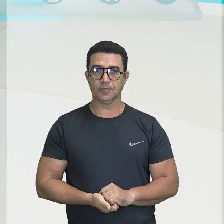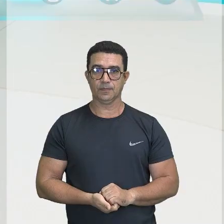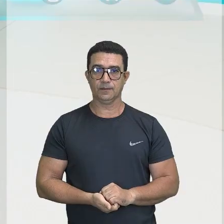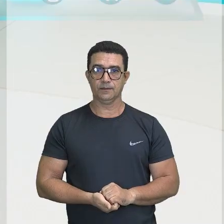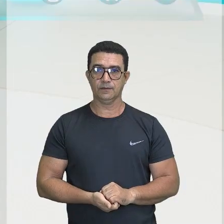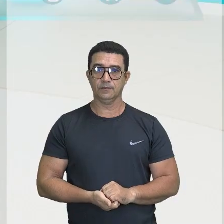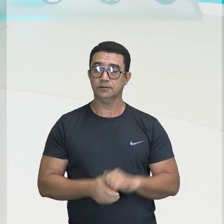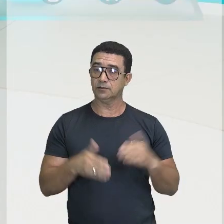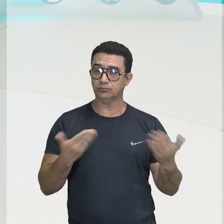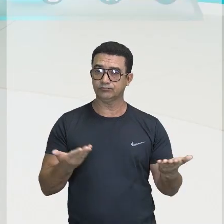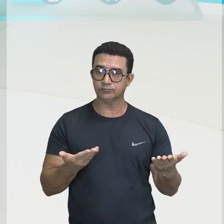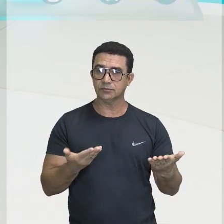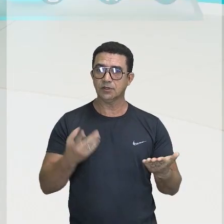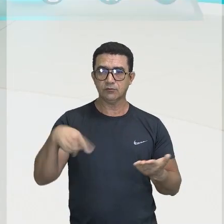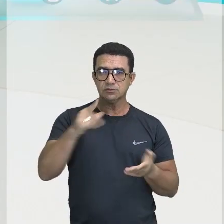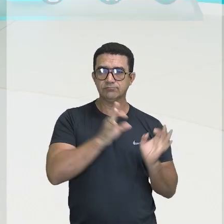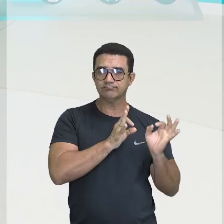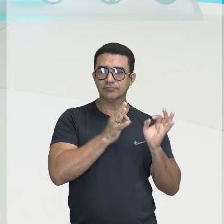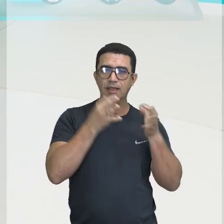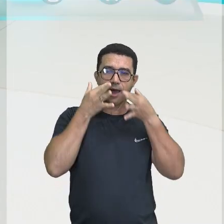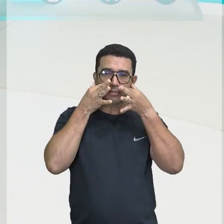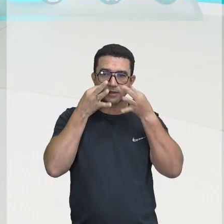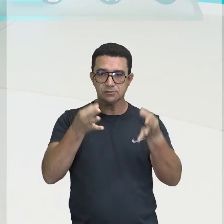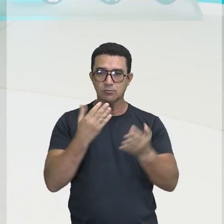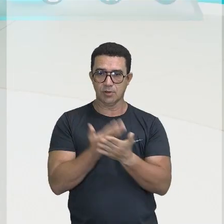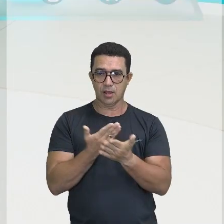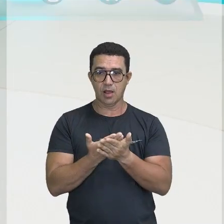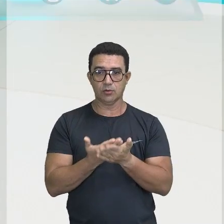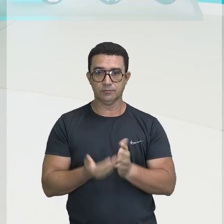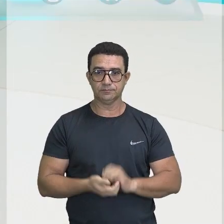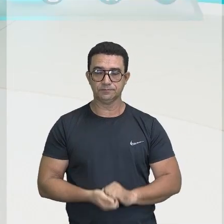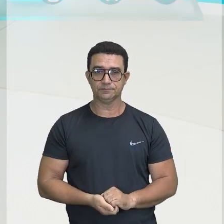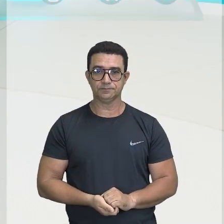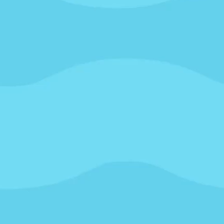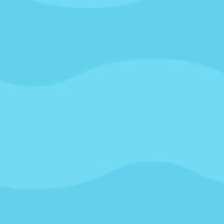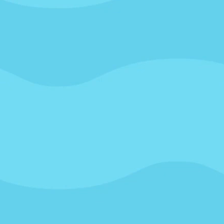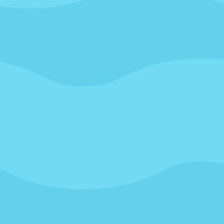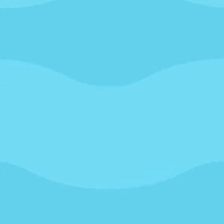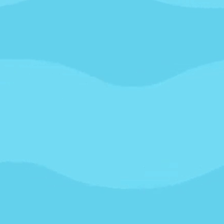avaliação. Então, fiquem atentos à aula de hoje.